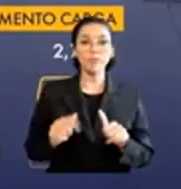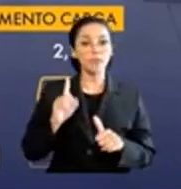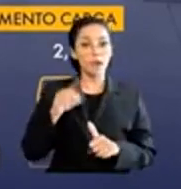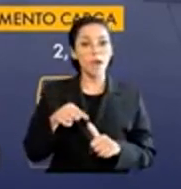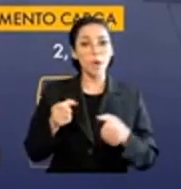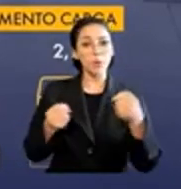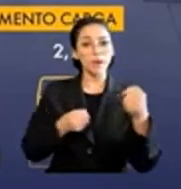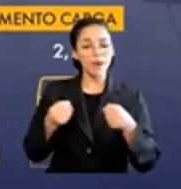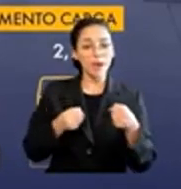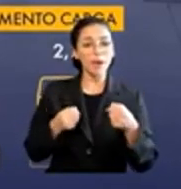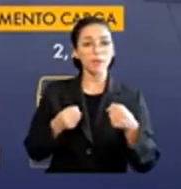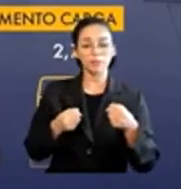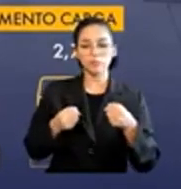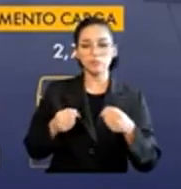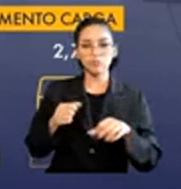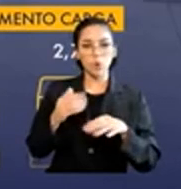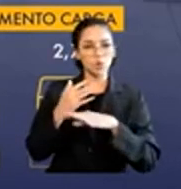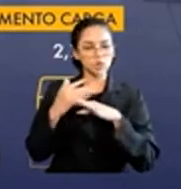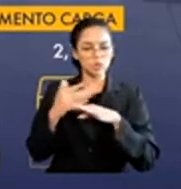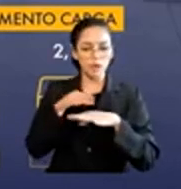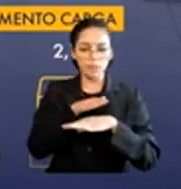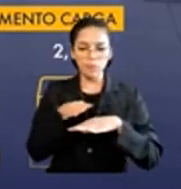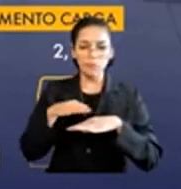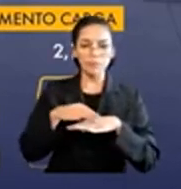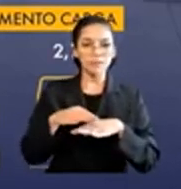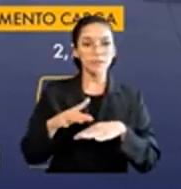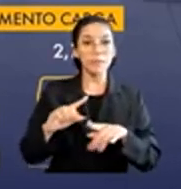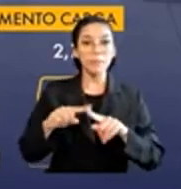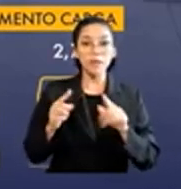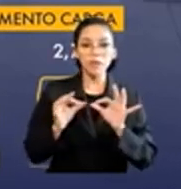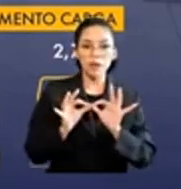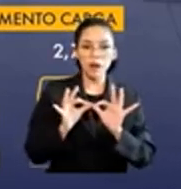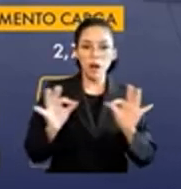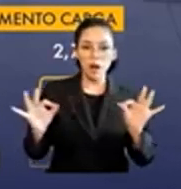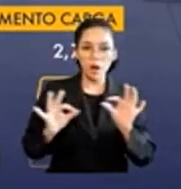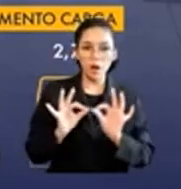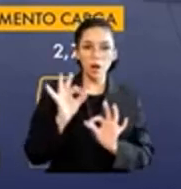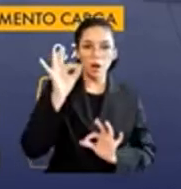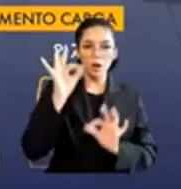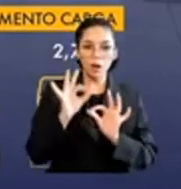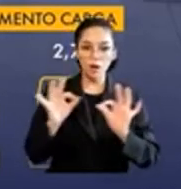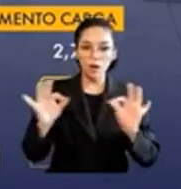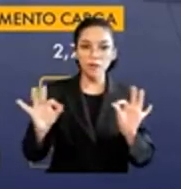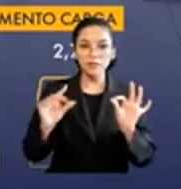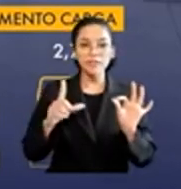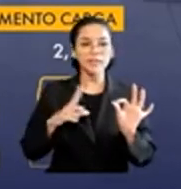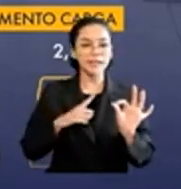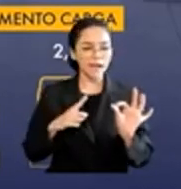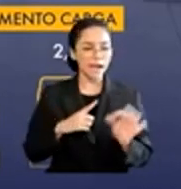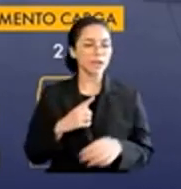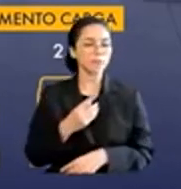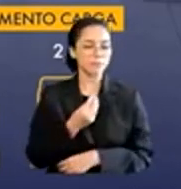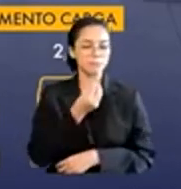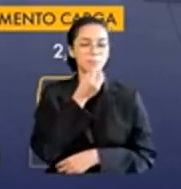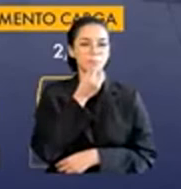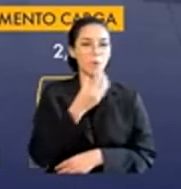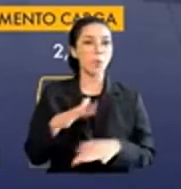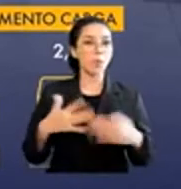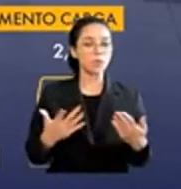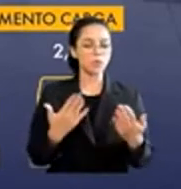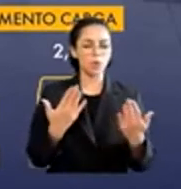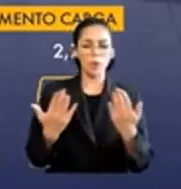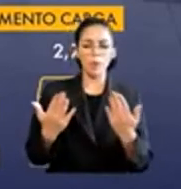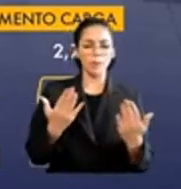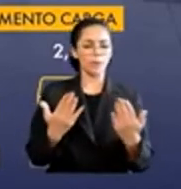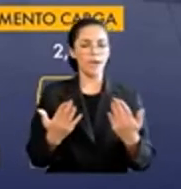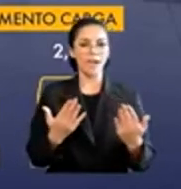medidas compactas, o comprimento total do compartimento de carga leva vantagem quando a gente compara com concorrentes